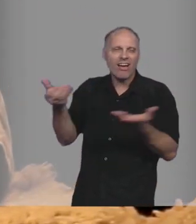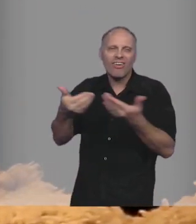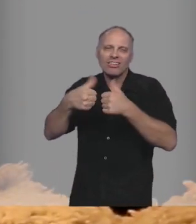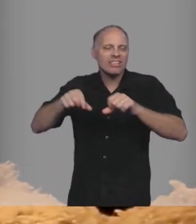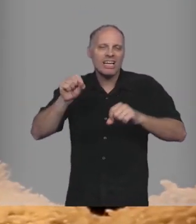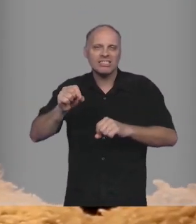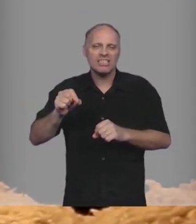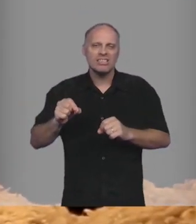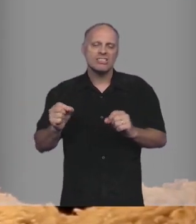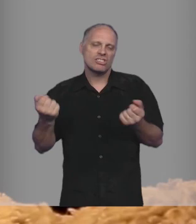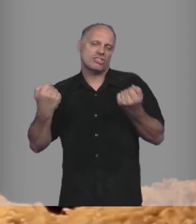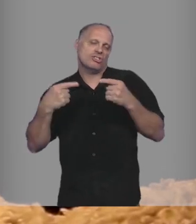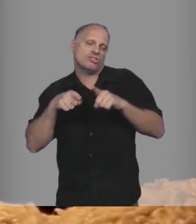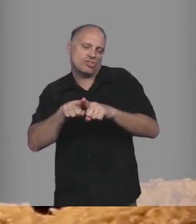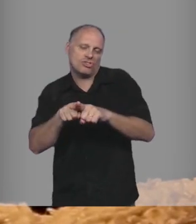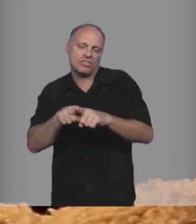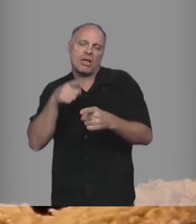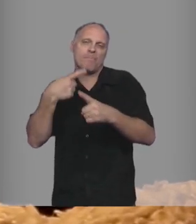véia vem assim.